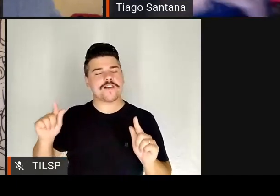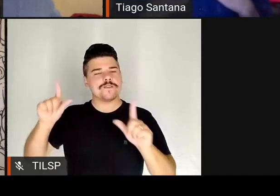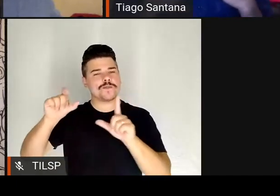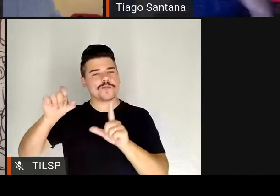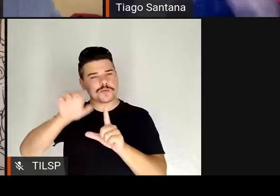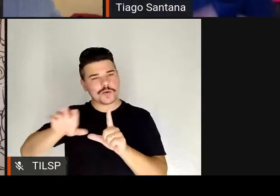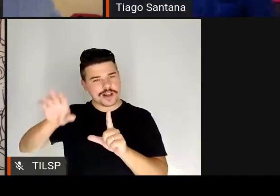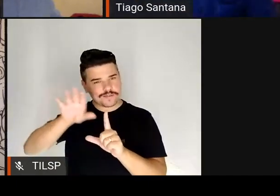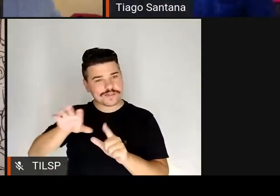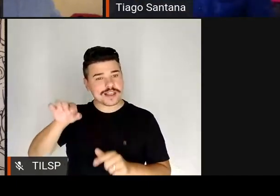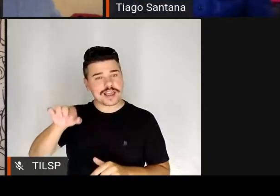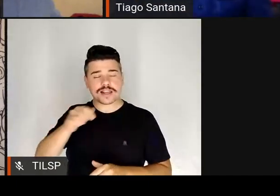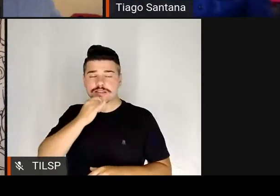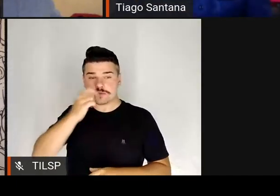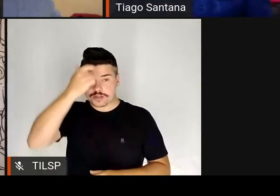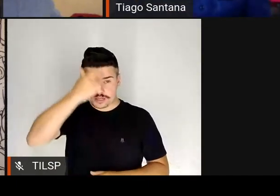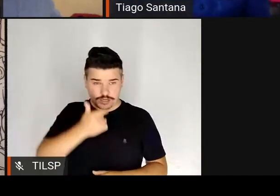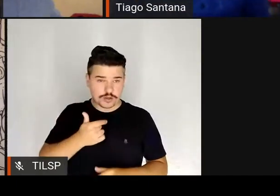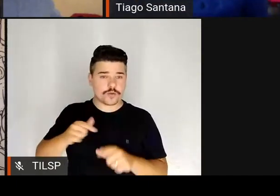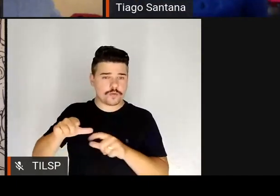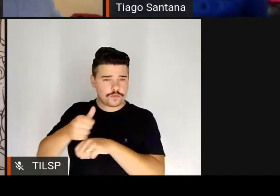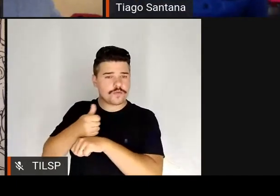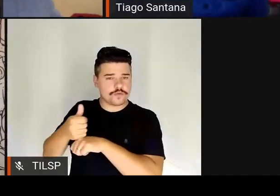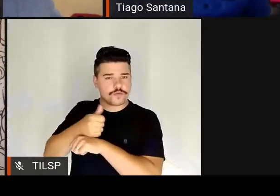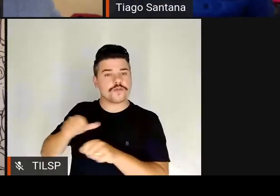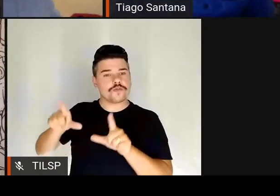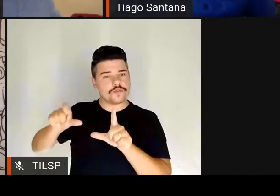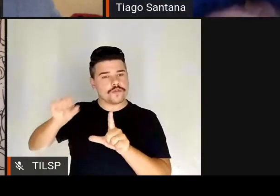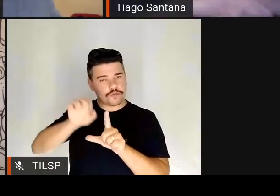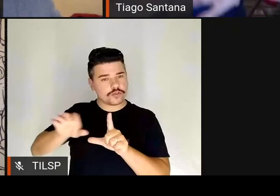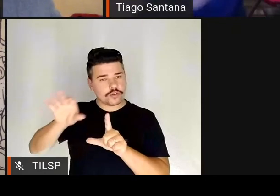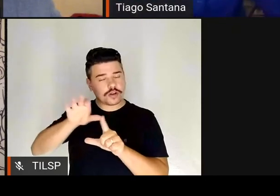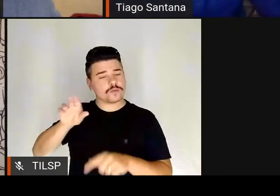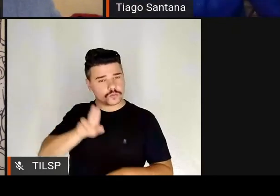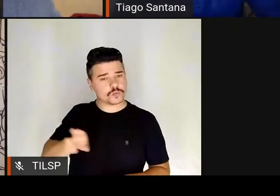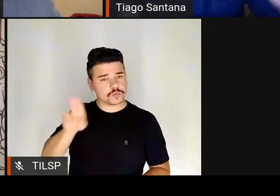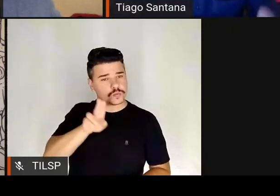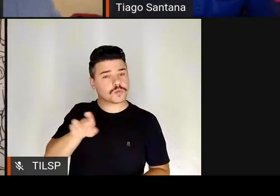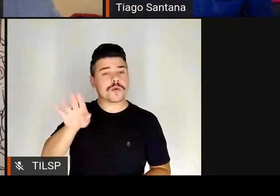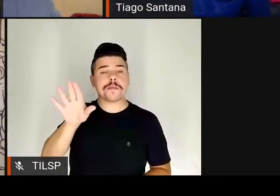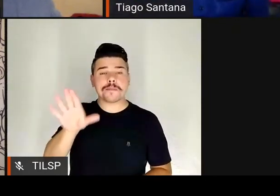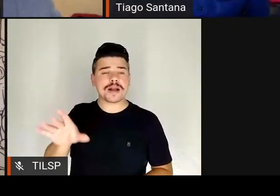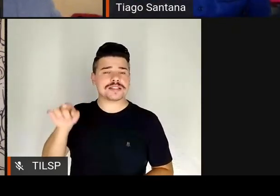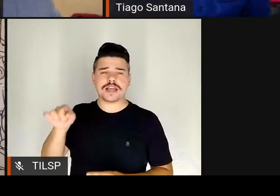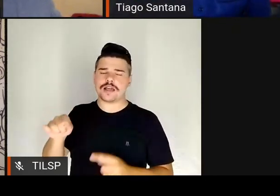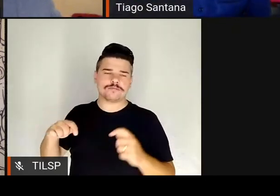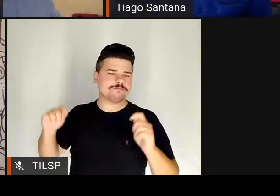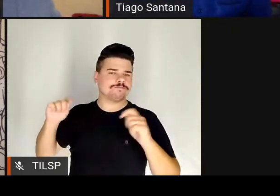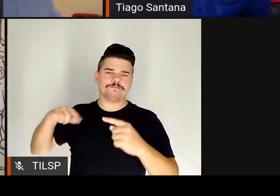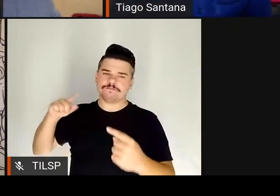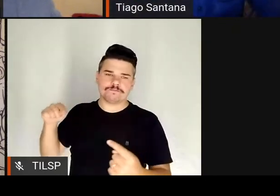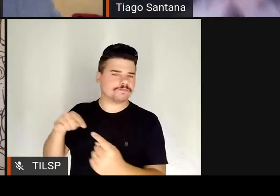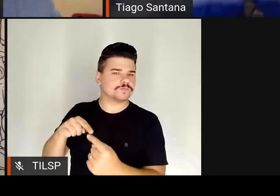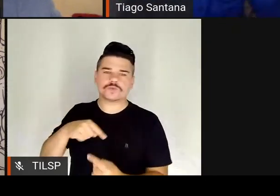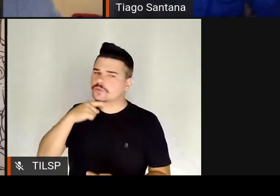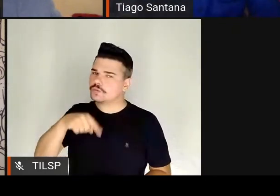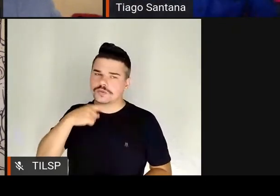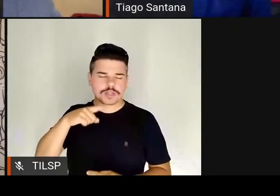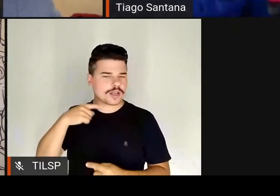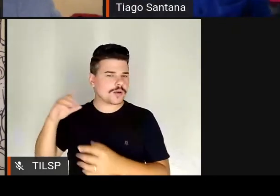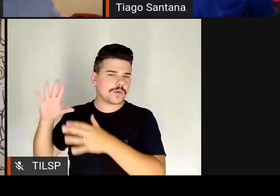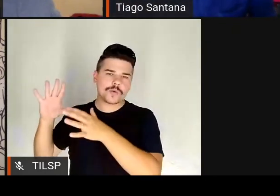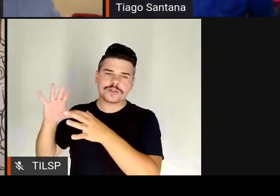acaso, eu, fotógrafo, uso, né? Mas ela, de certa forma, ela não dá conta desse contexto, ela não dá